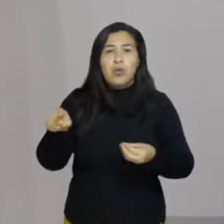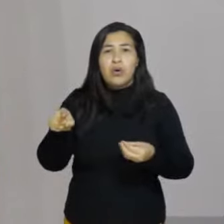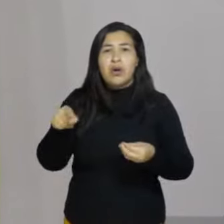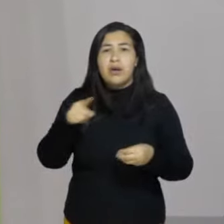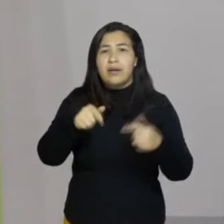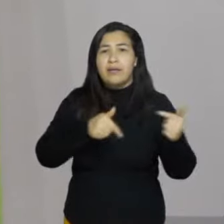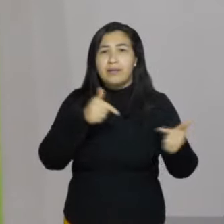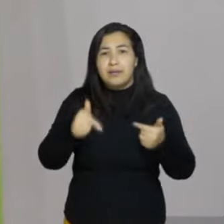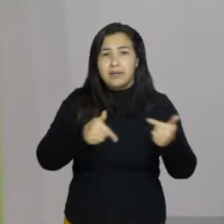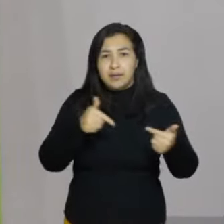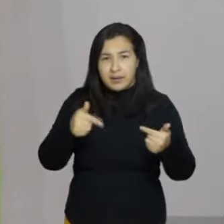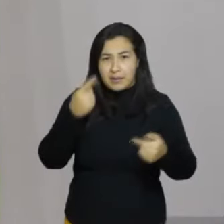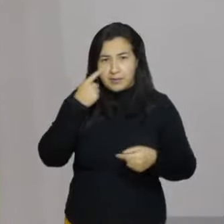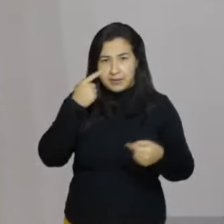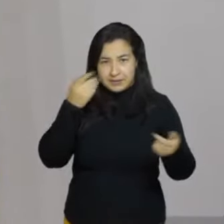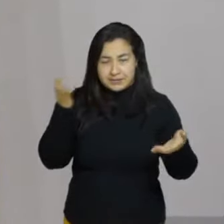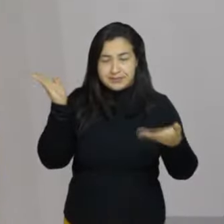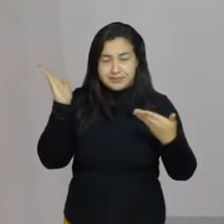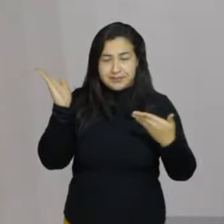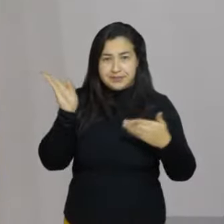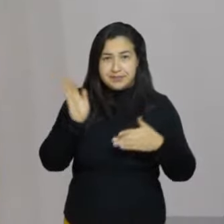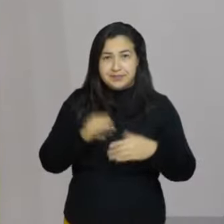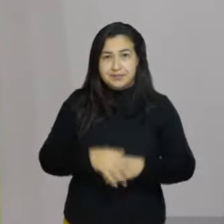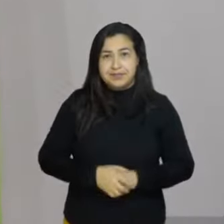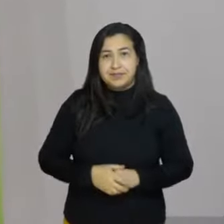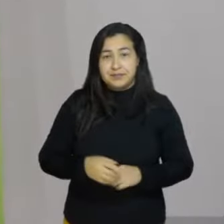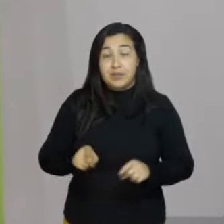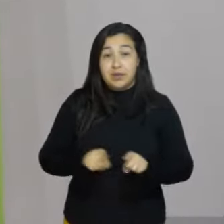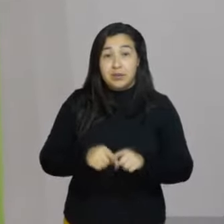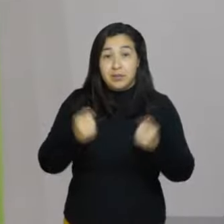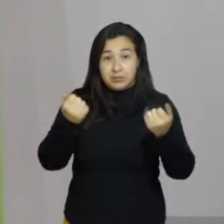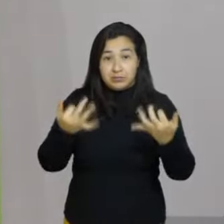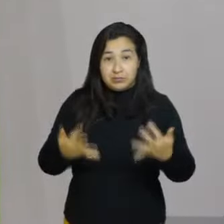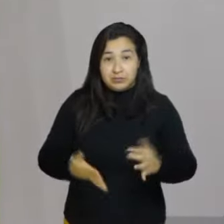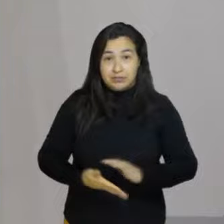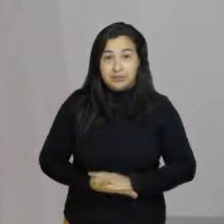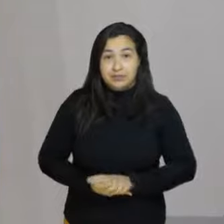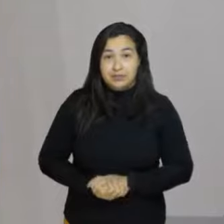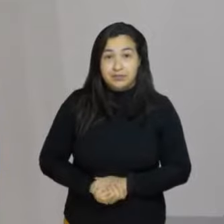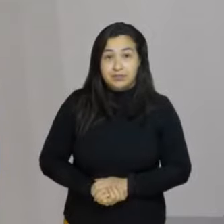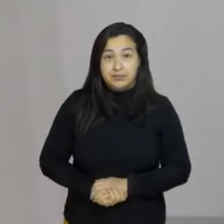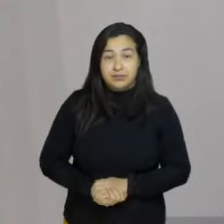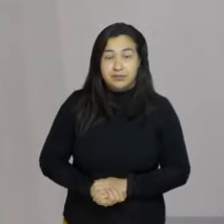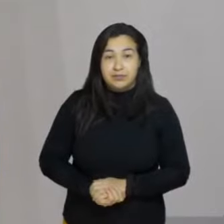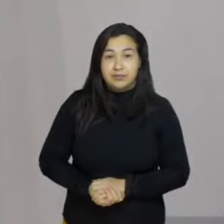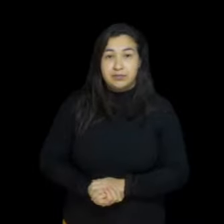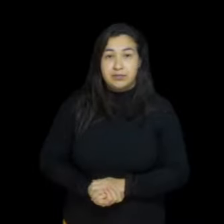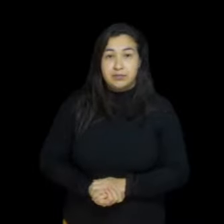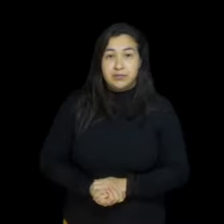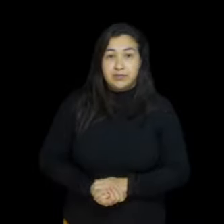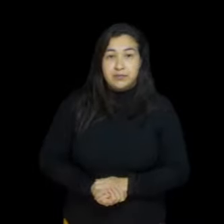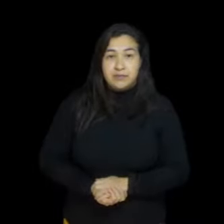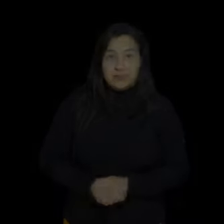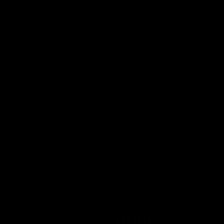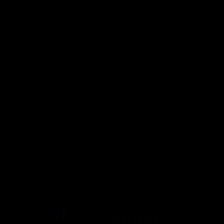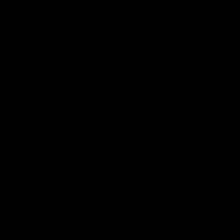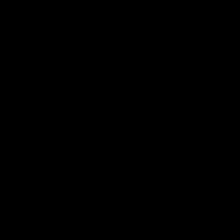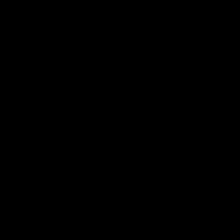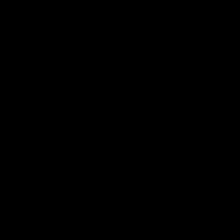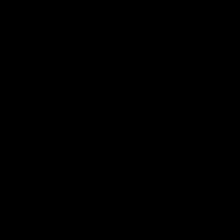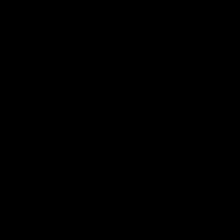trabalho, prestando contas também para a população. Mais de 142 voos